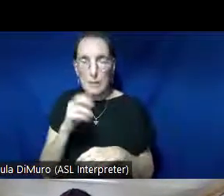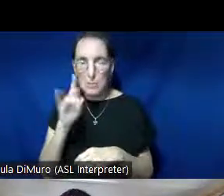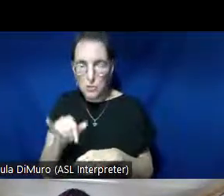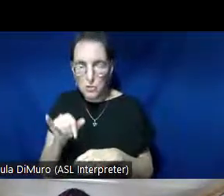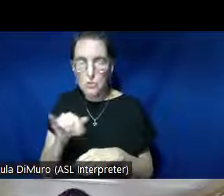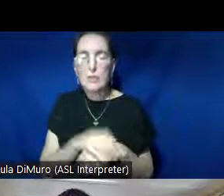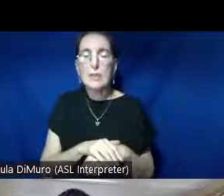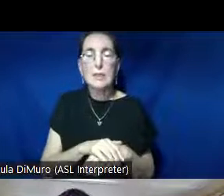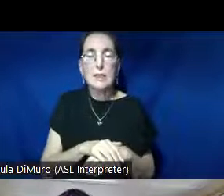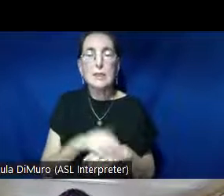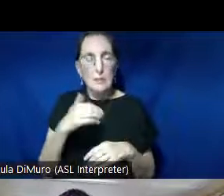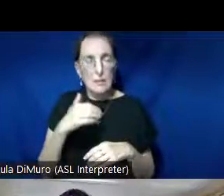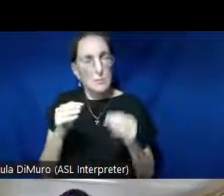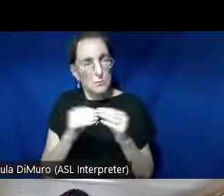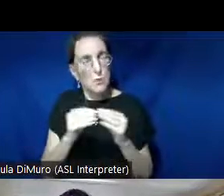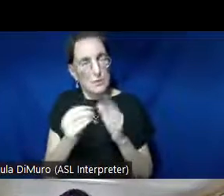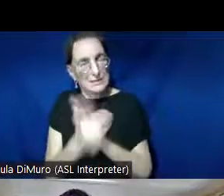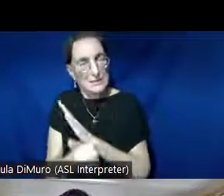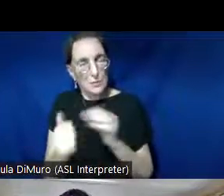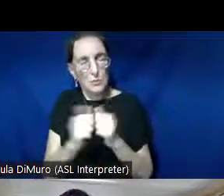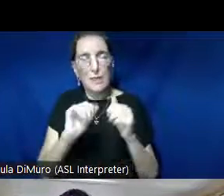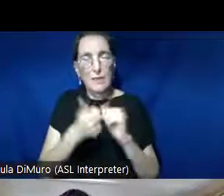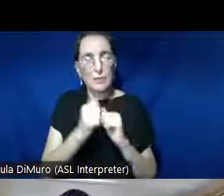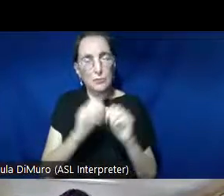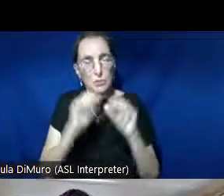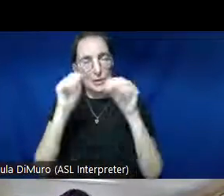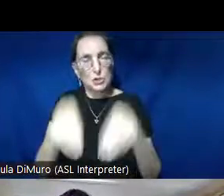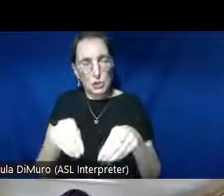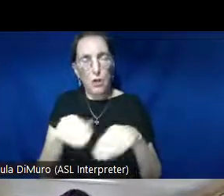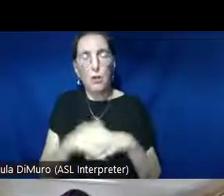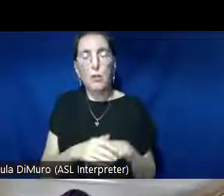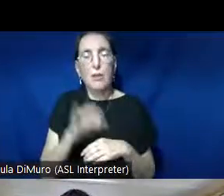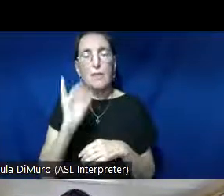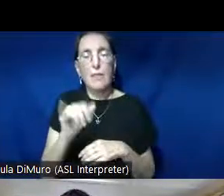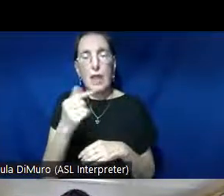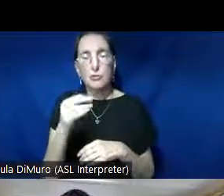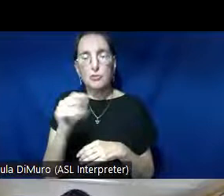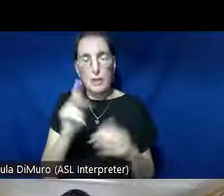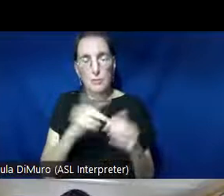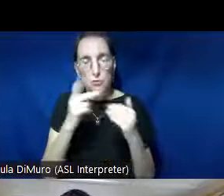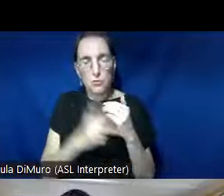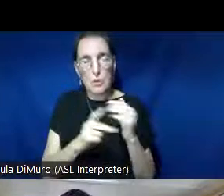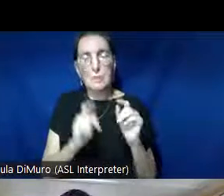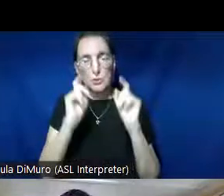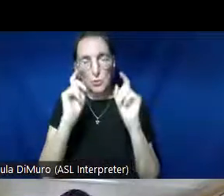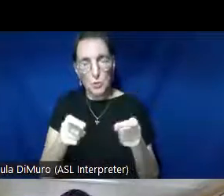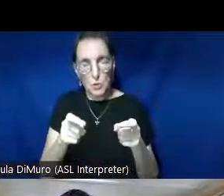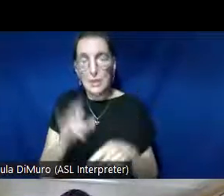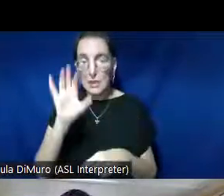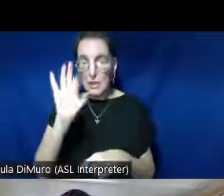empresas conseguem alcançar mais conhecimento na instalação de heat pump, que